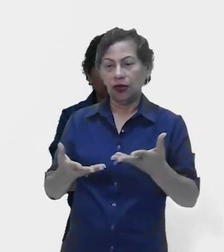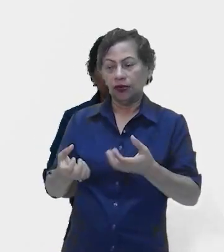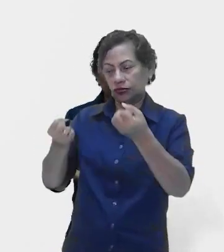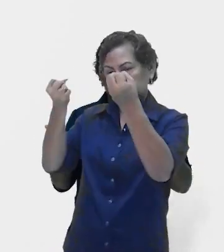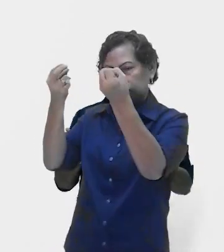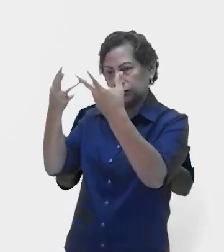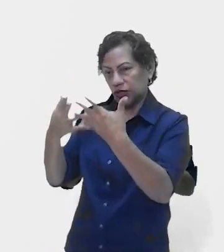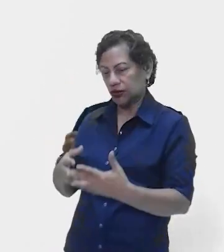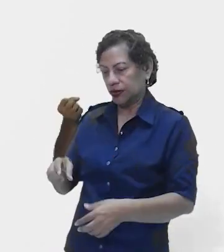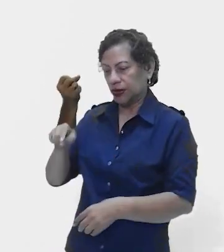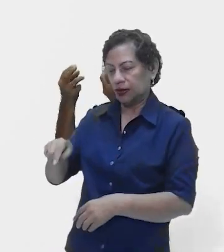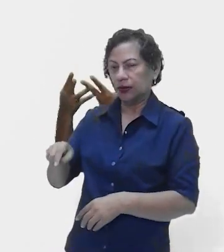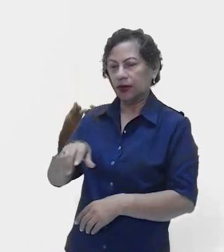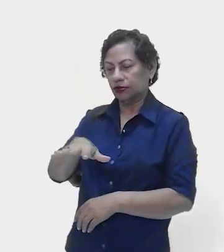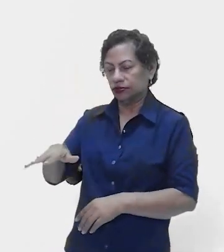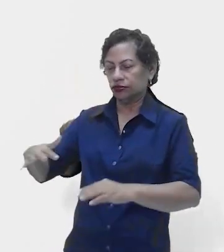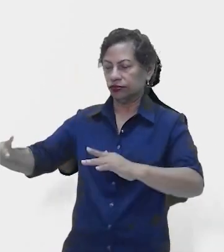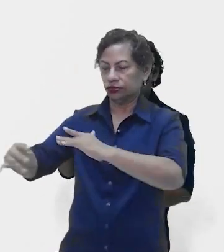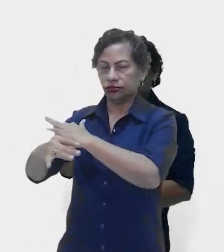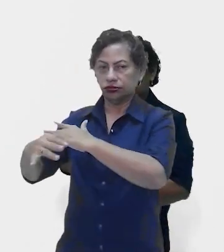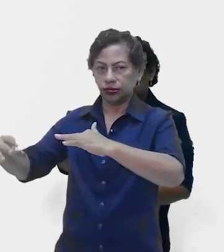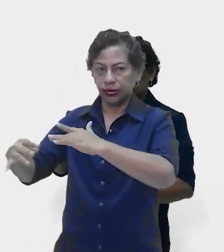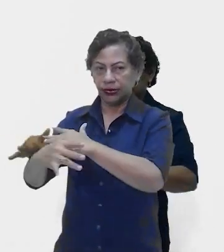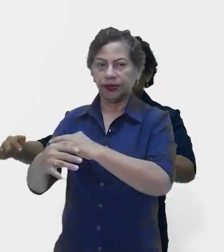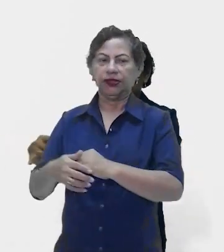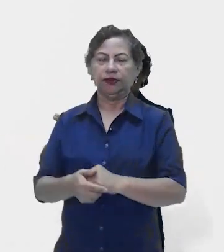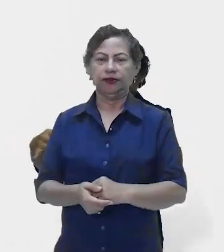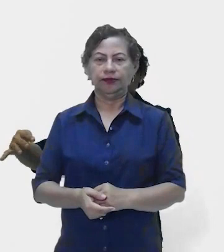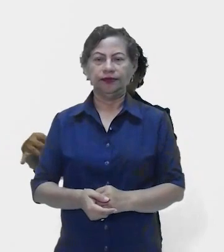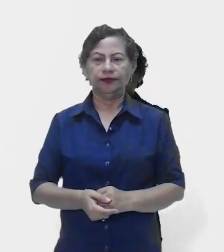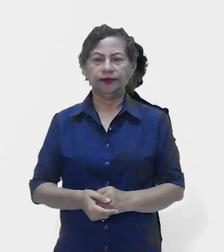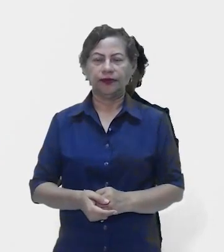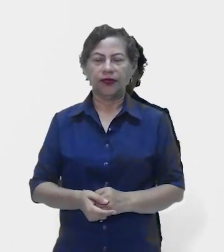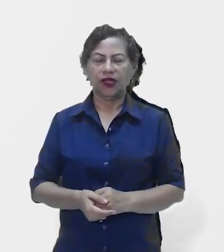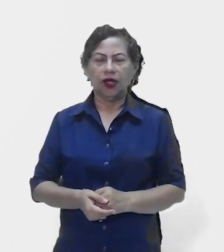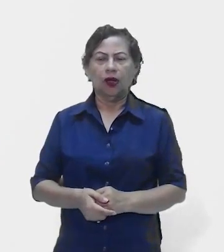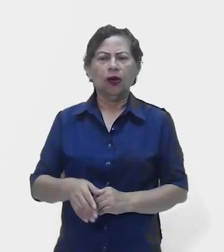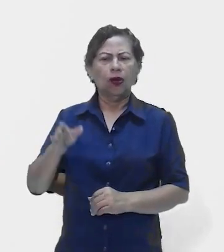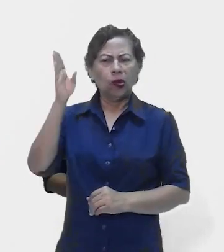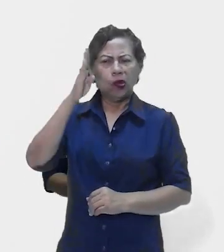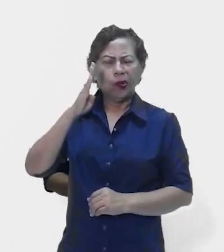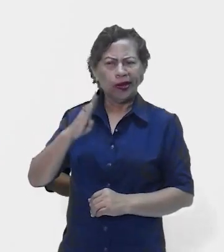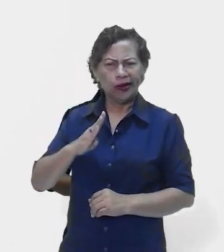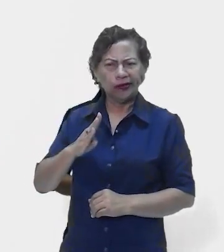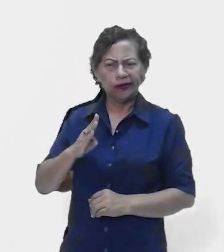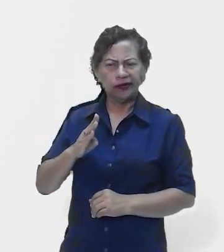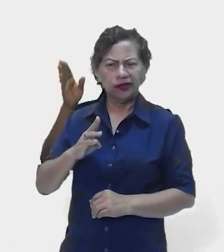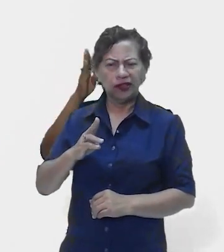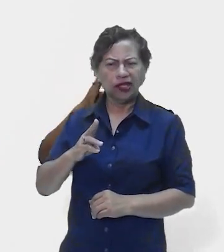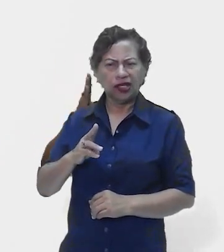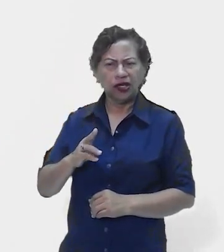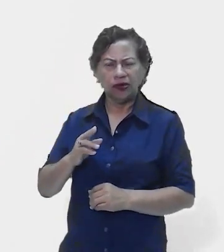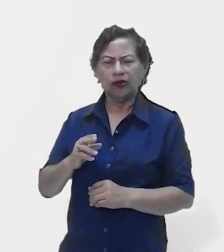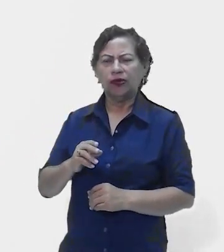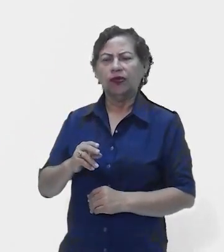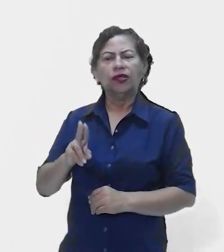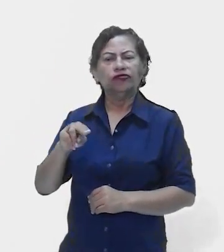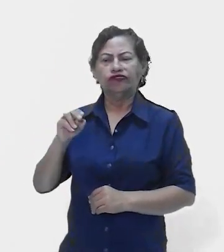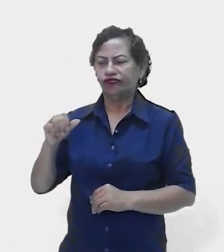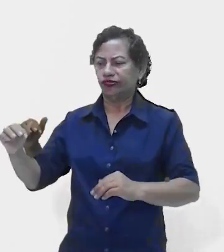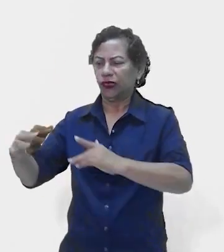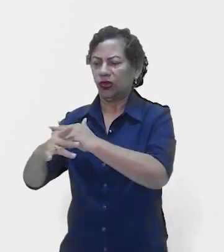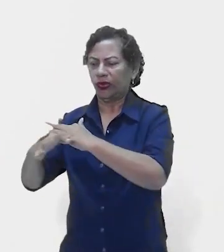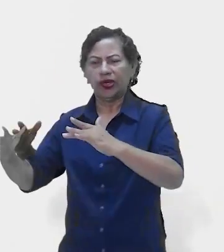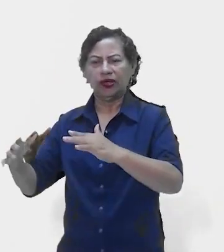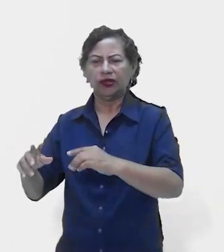urbano. E aí eu começo para vocês afirmando que nem sempre o nosso país ele foi urbano, tudo bem? Até